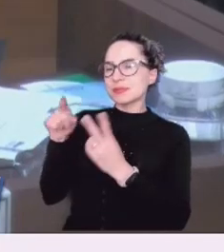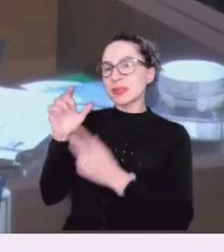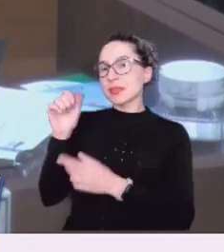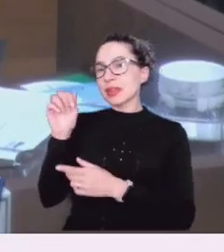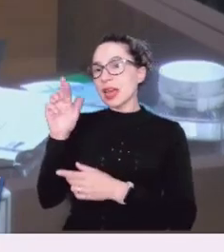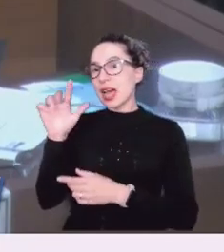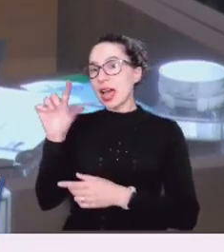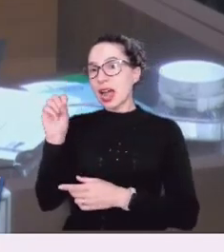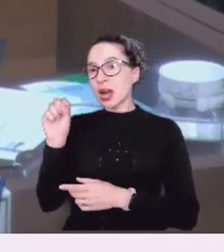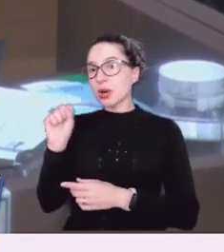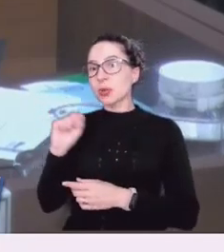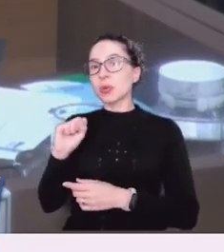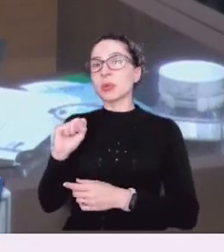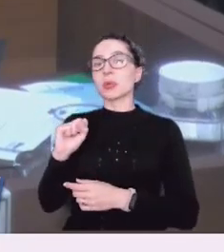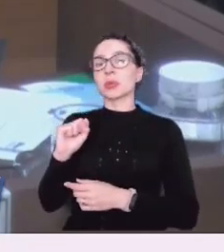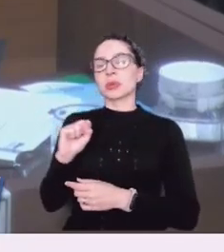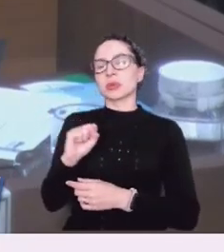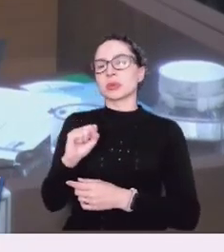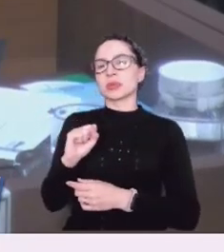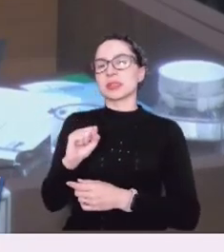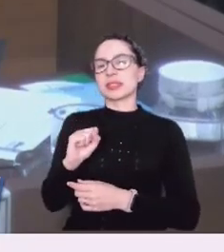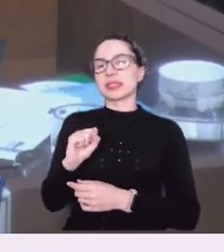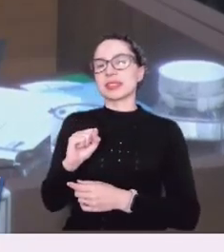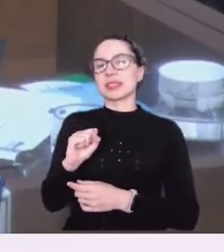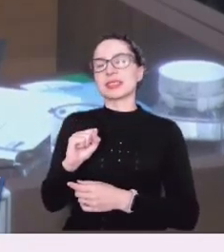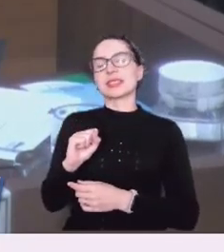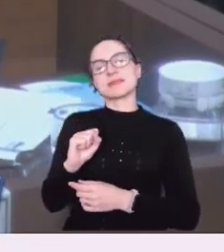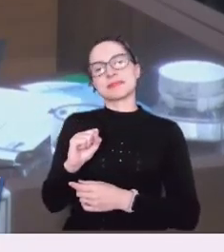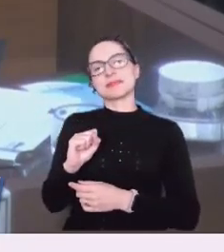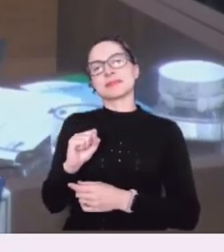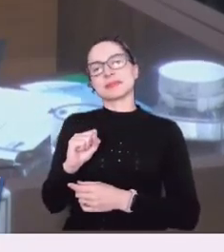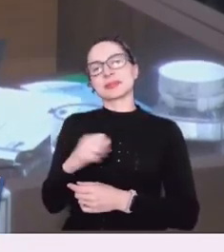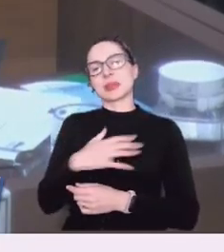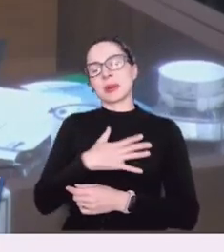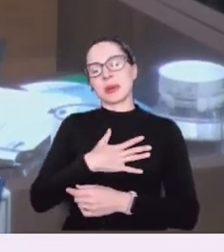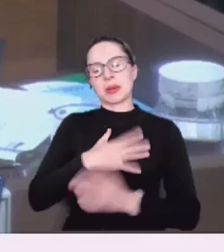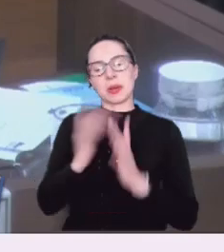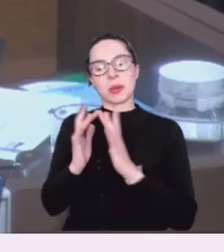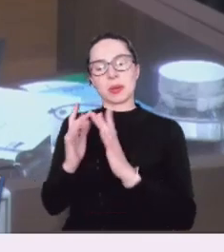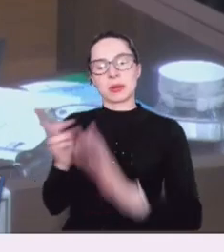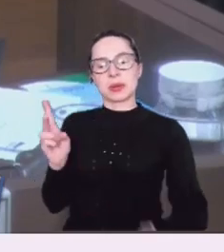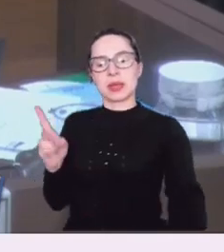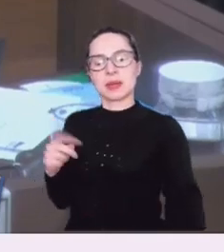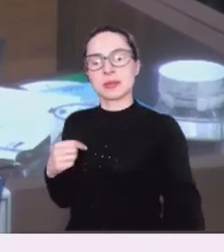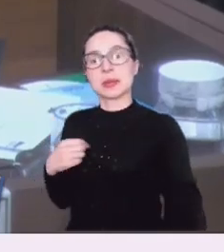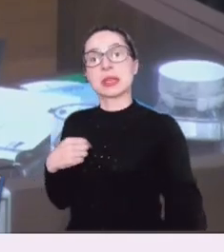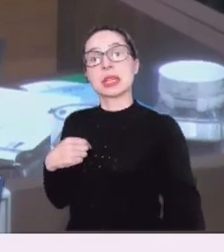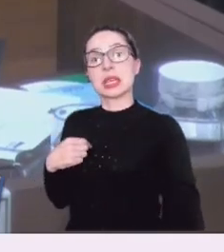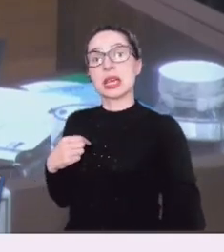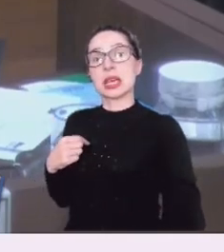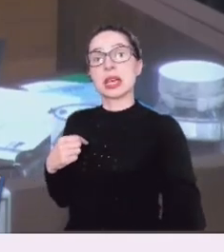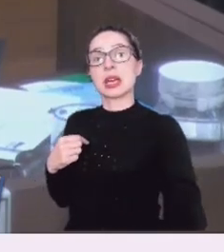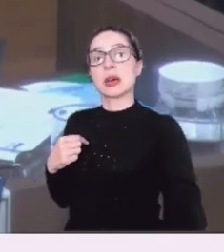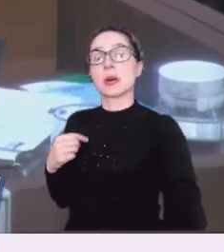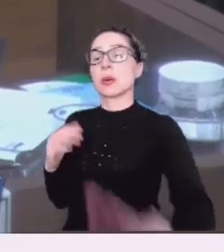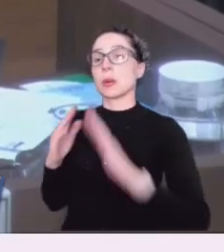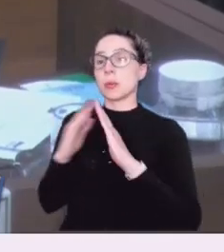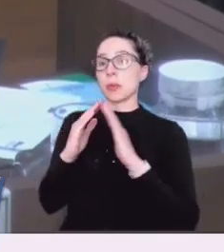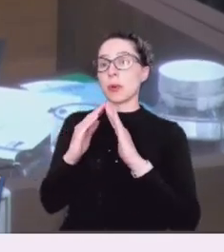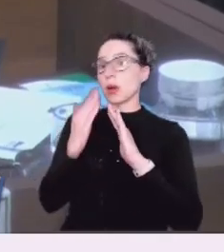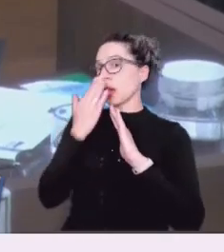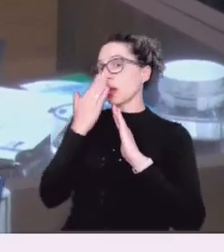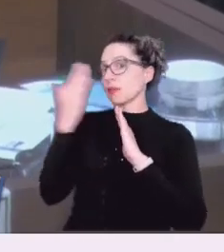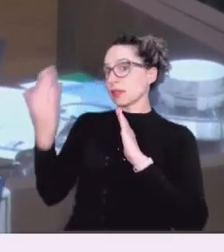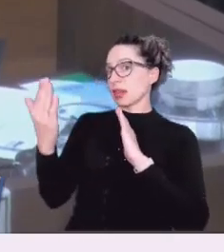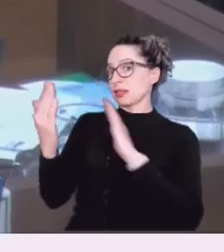lá da Água Fresca. Então, esse contato que a gente sempre teve. E eu morei em frente à casa dele, uma certa época, ali